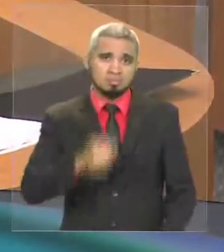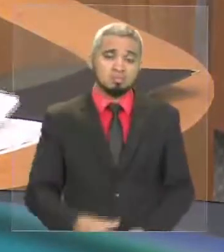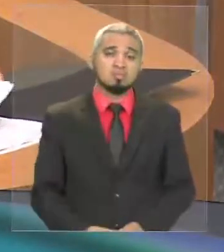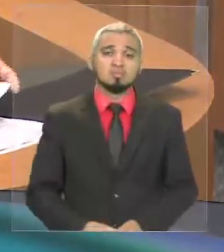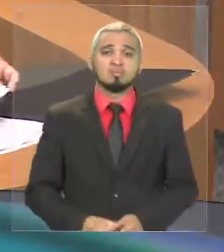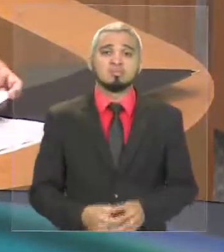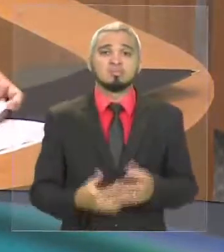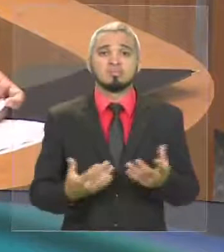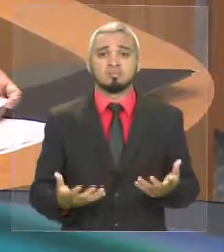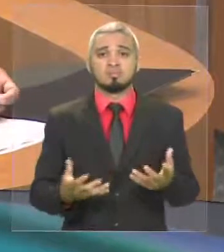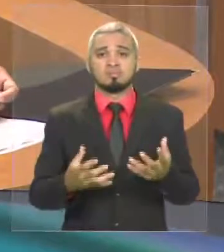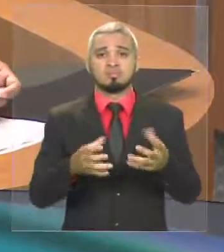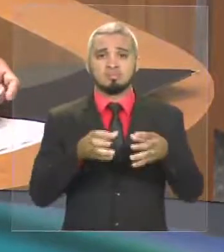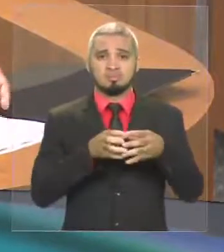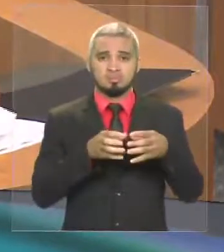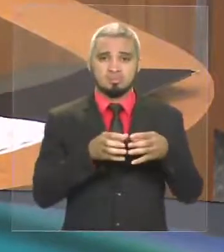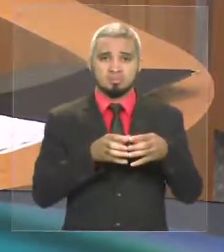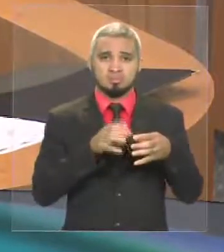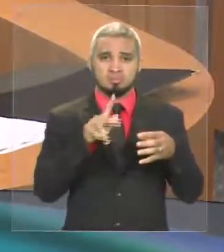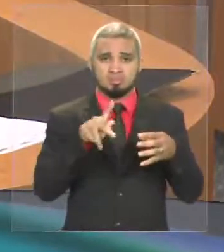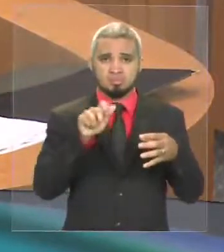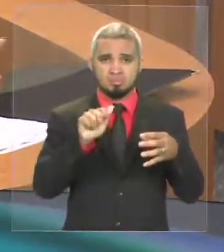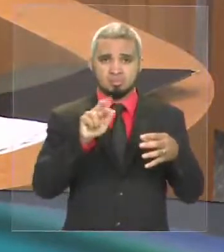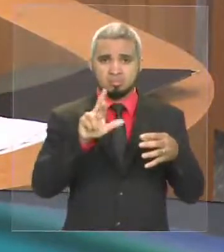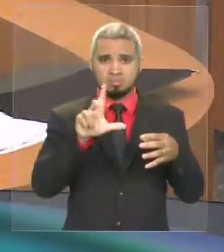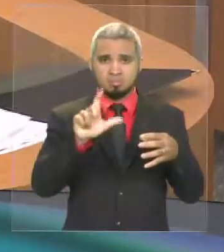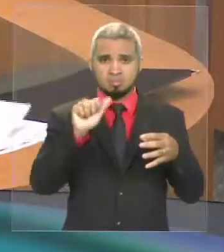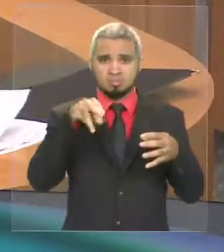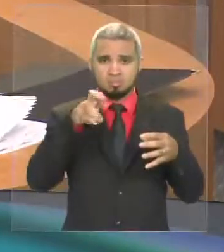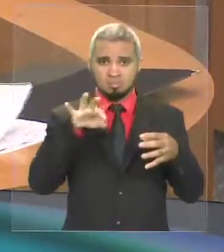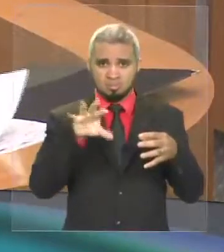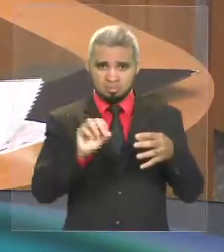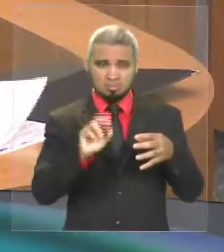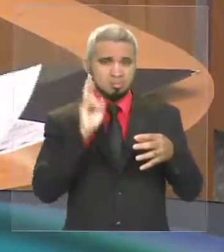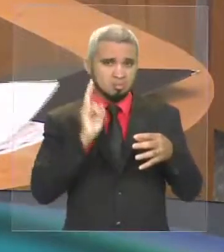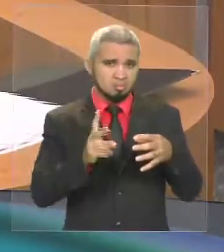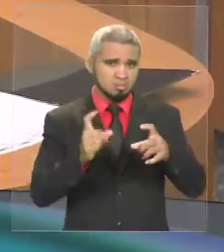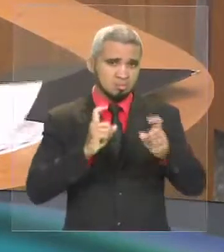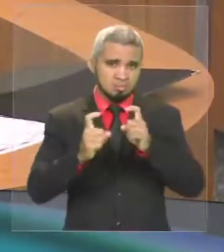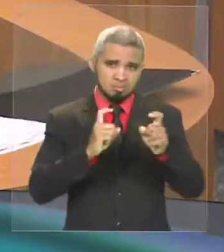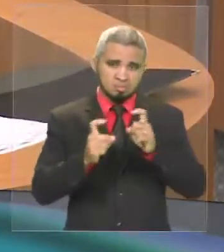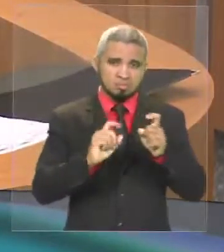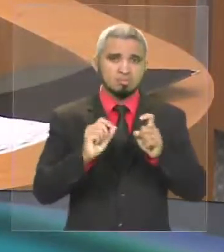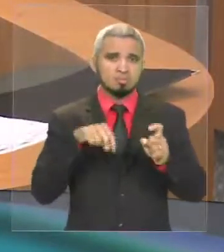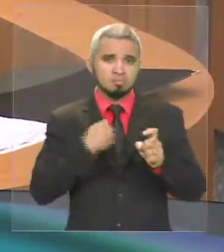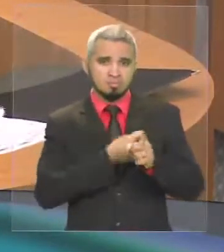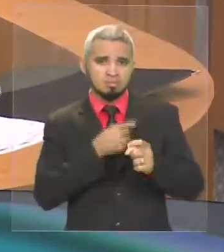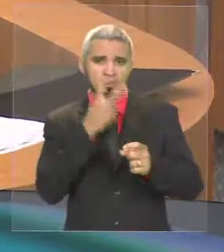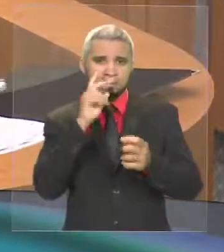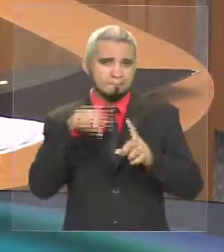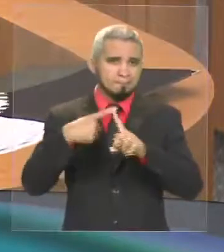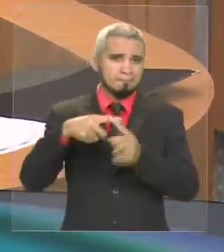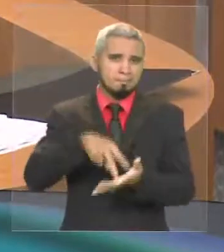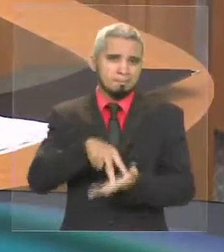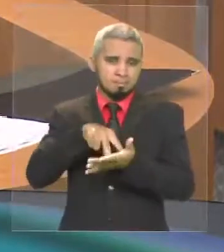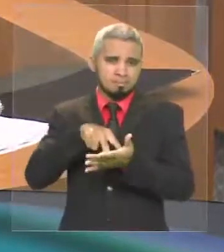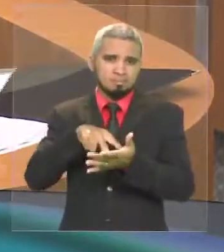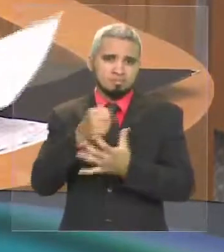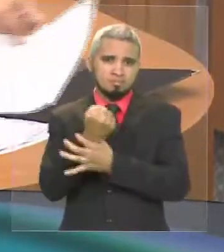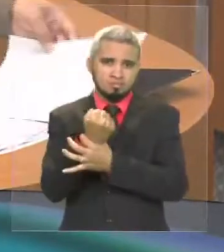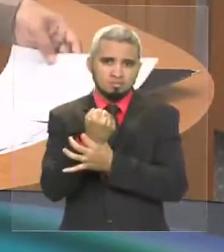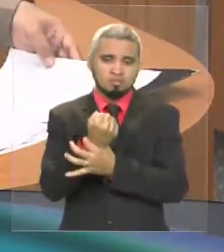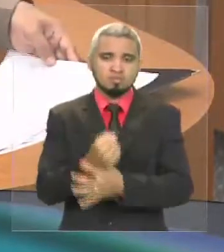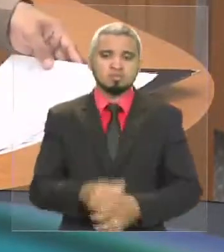Amazônico, a cada reunião, sai mais fortalecido nas demandas locais. Nós temos essas discussões e essa pauta de